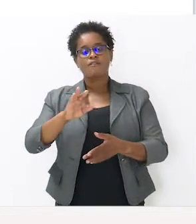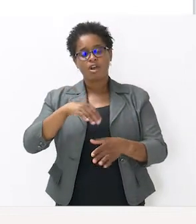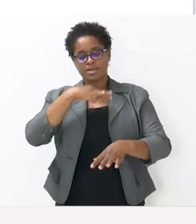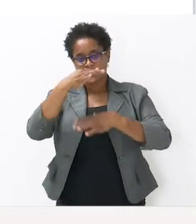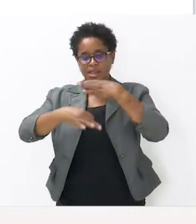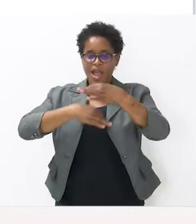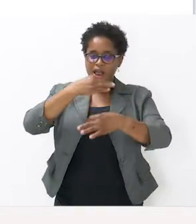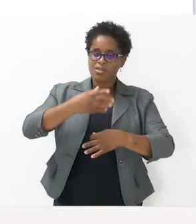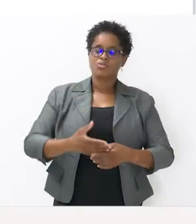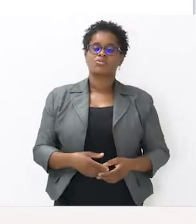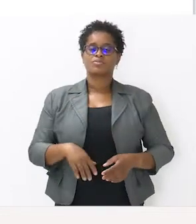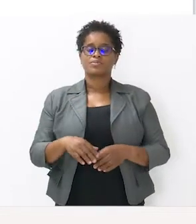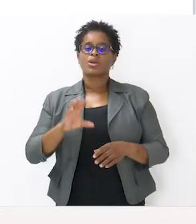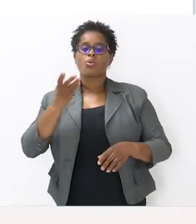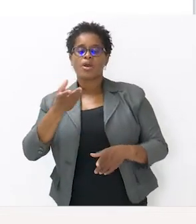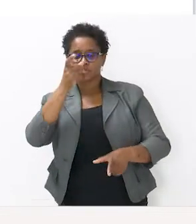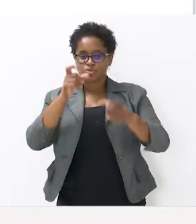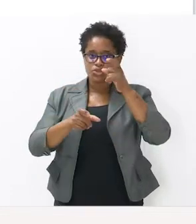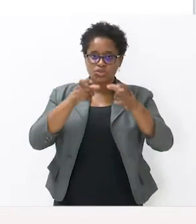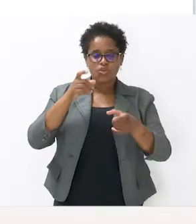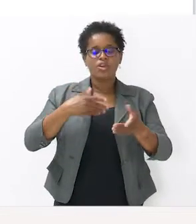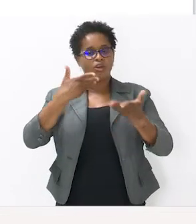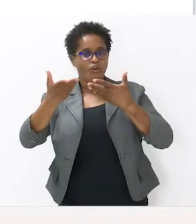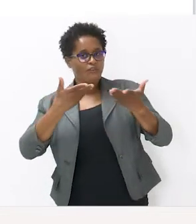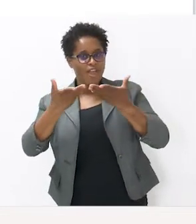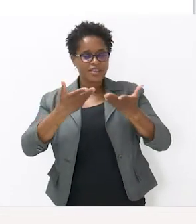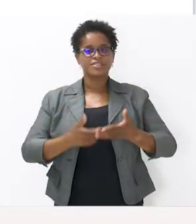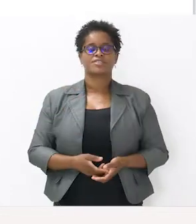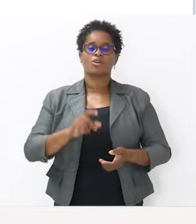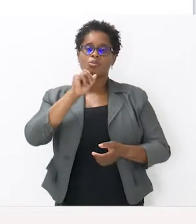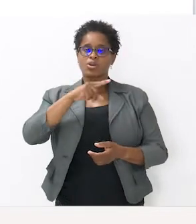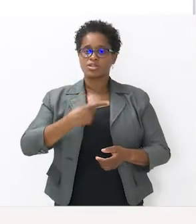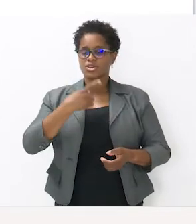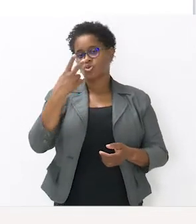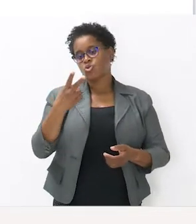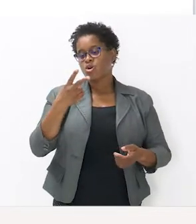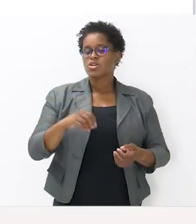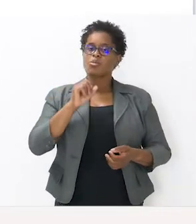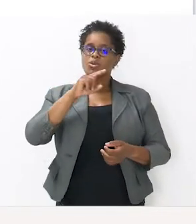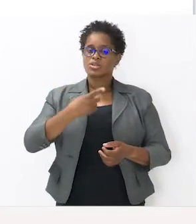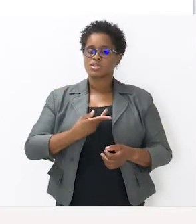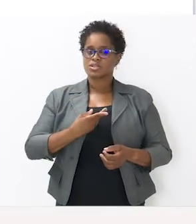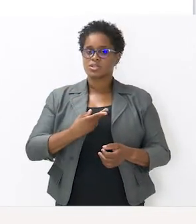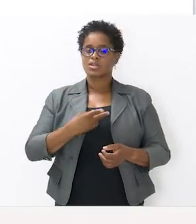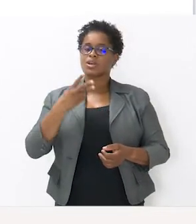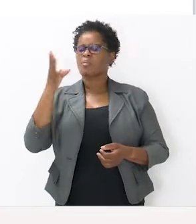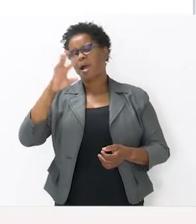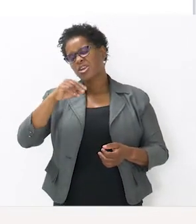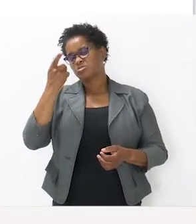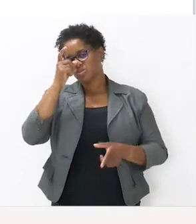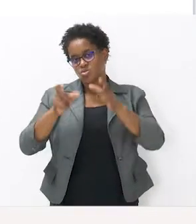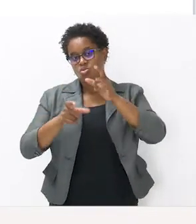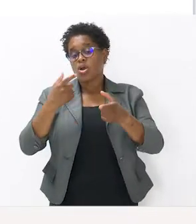diálogo. Diálogo é quando as pessoas conversam. Podem ser duas pessoas ou mais.